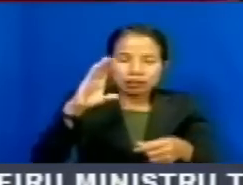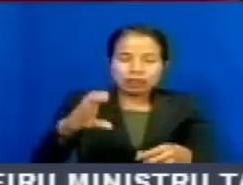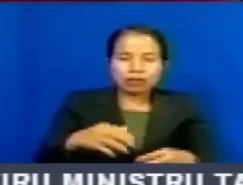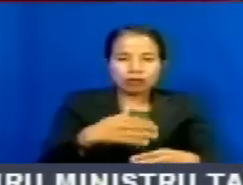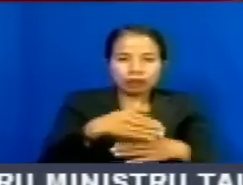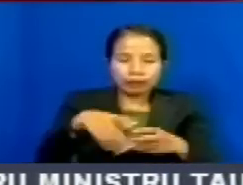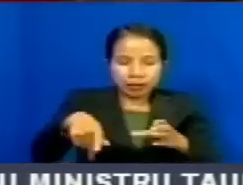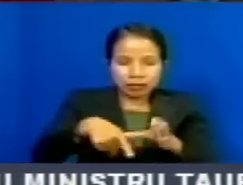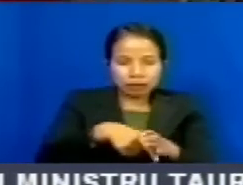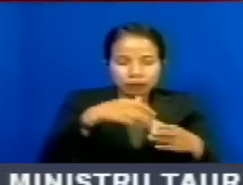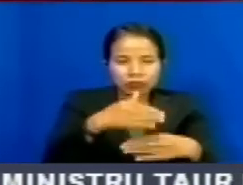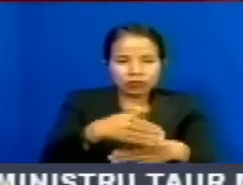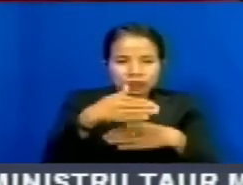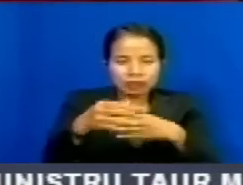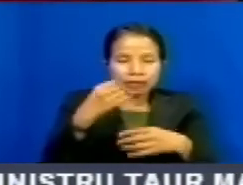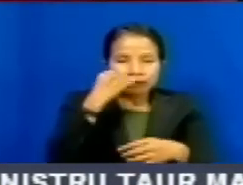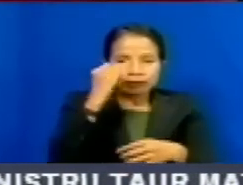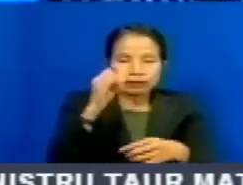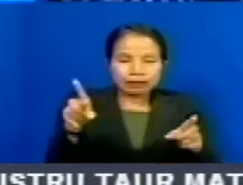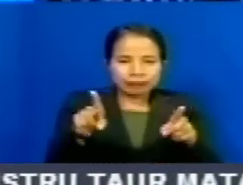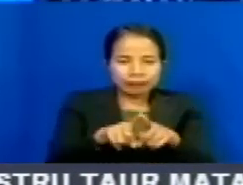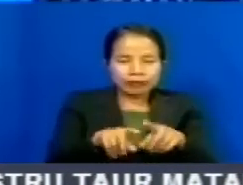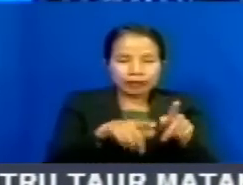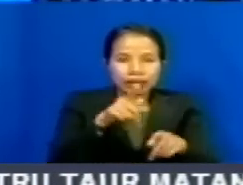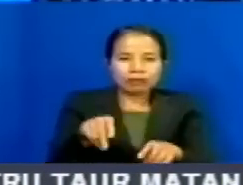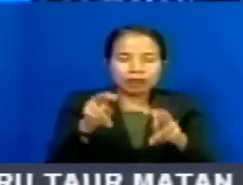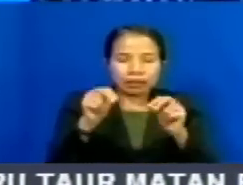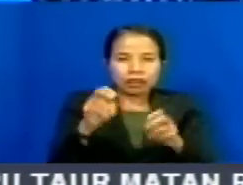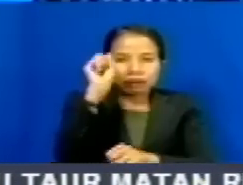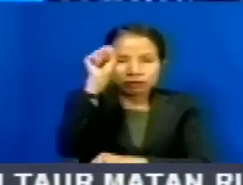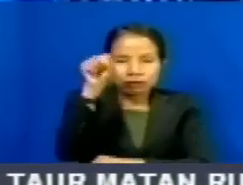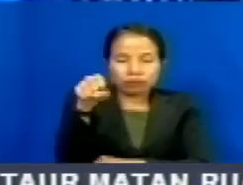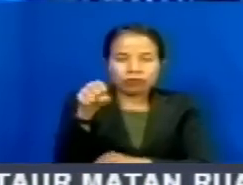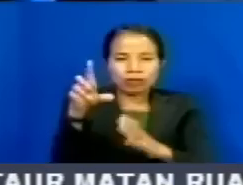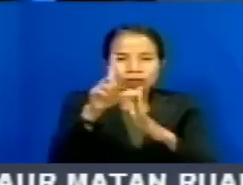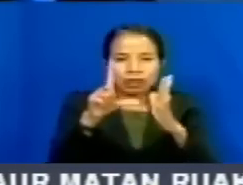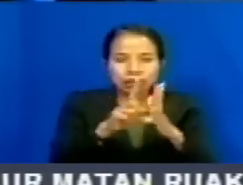processo de investigação. Tamba nudar cidadão tem que agrupa lei no regra sira.